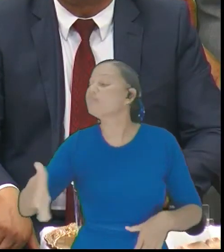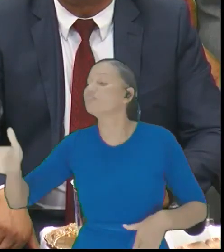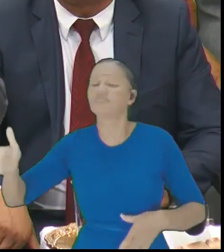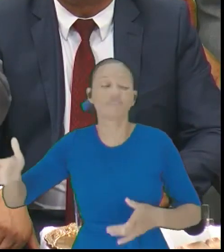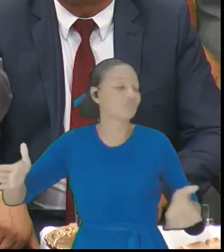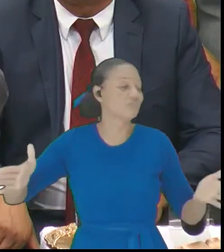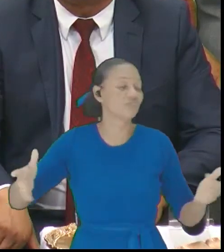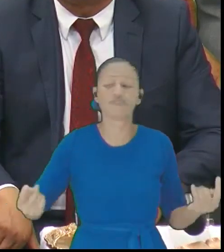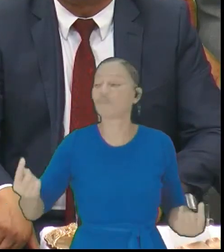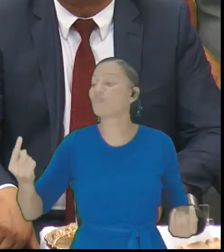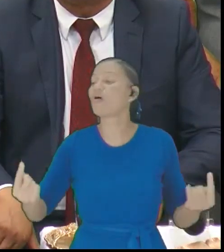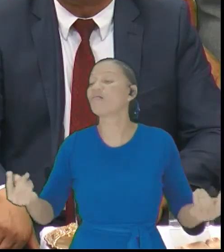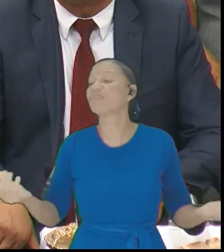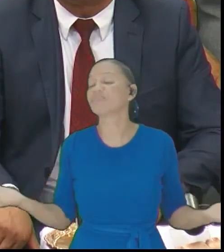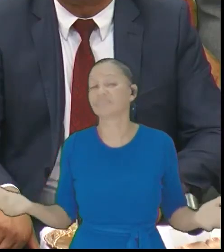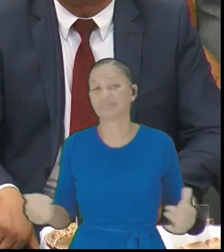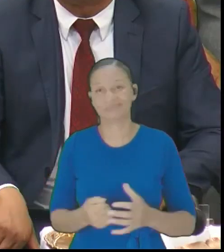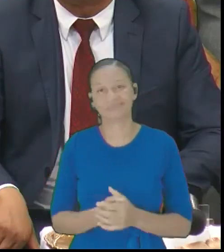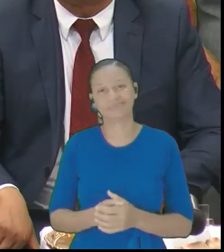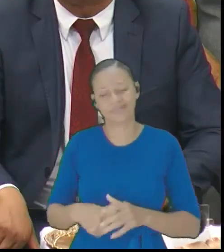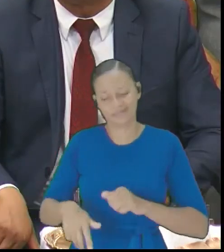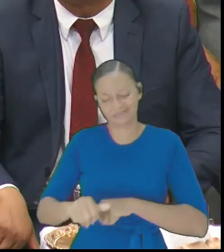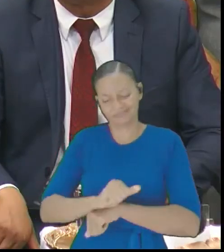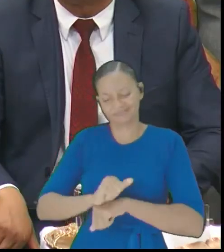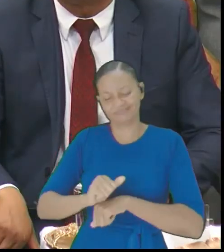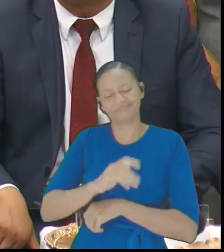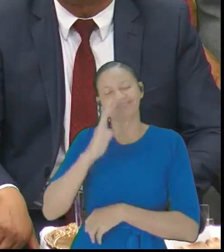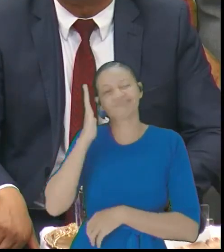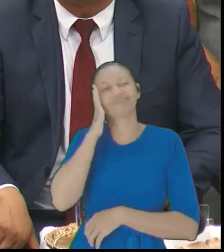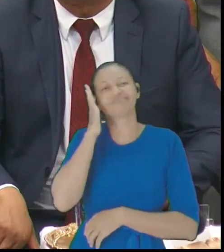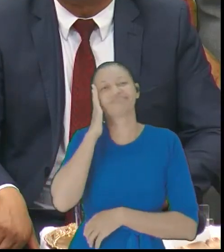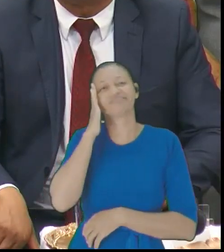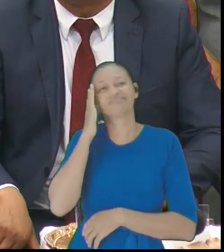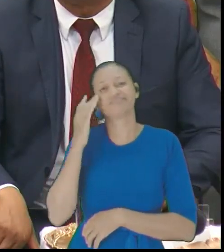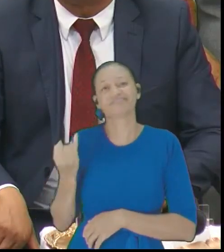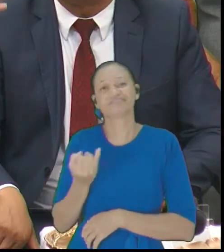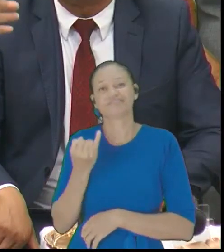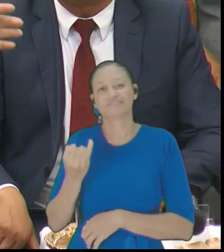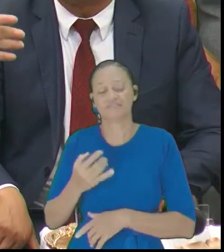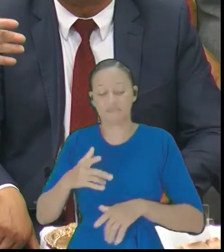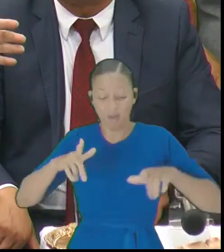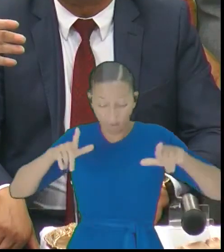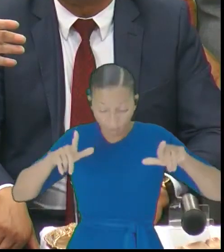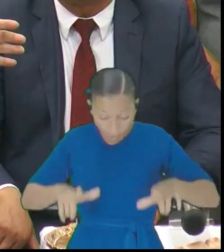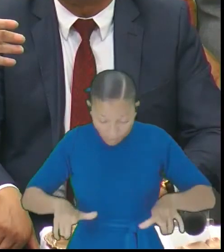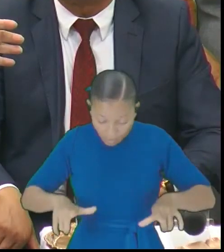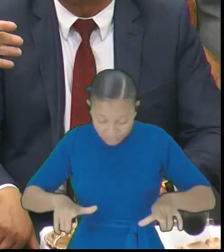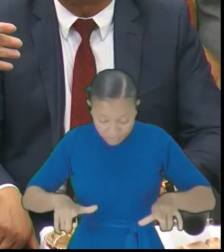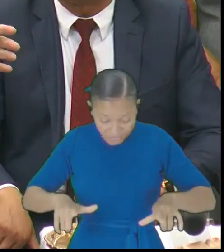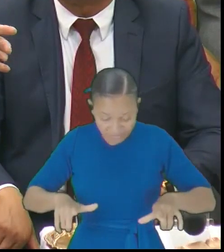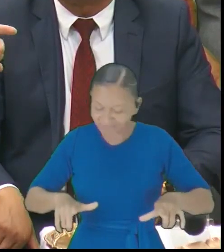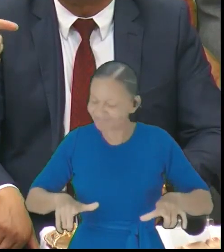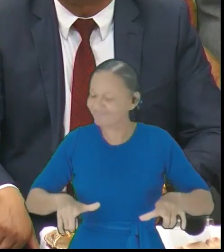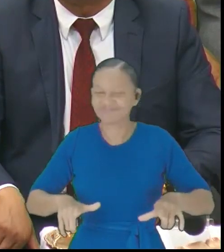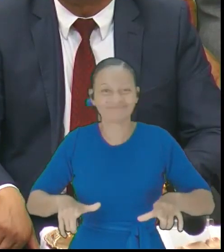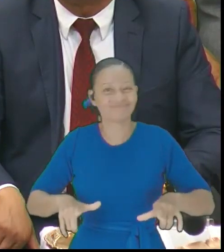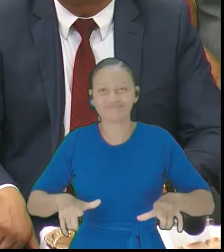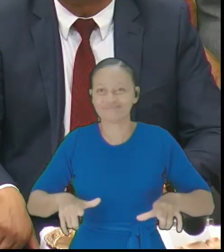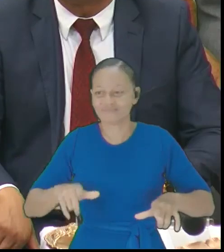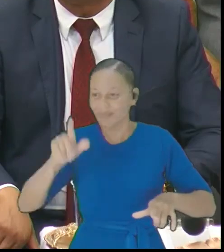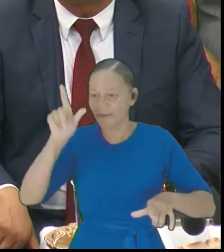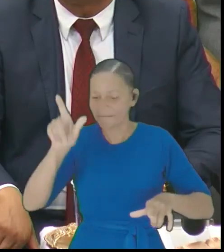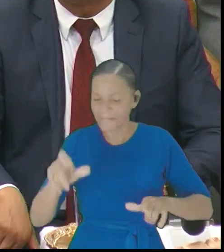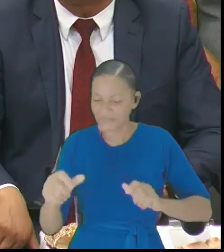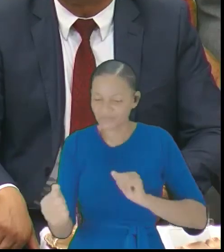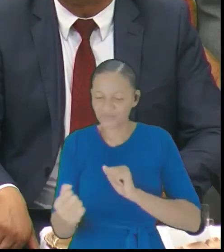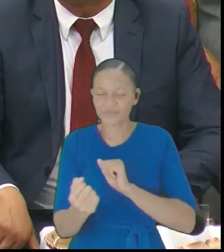Porque Abraão entendia, irmão, que o importante não é onde eu estou, mas é com quem